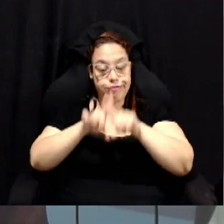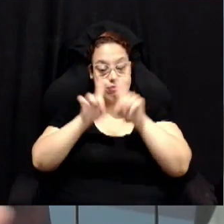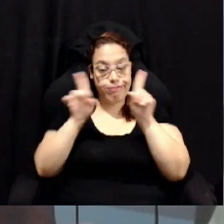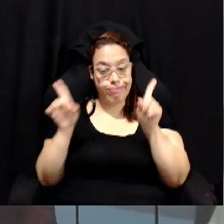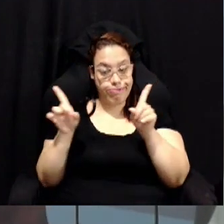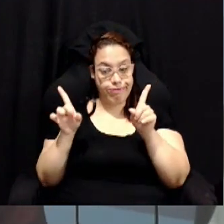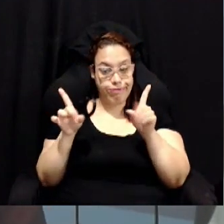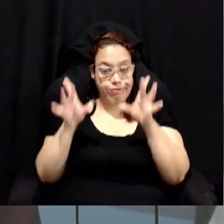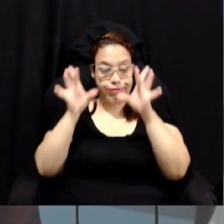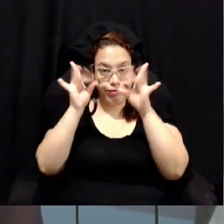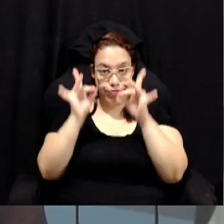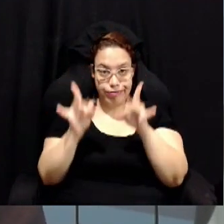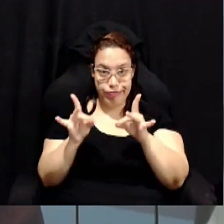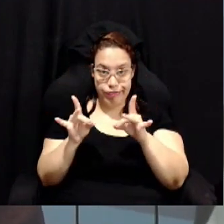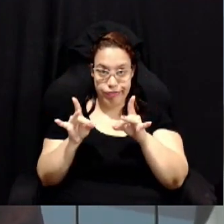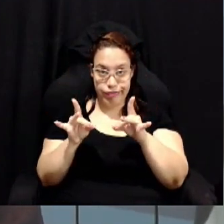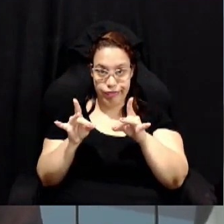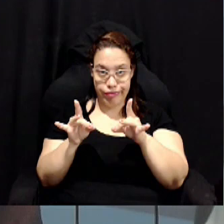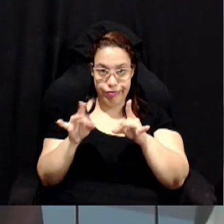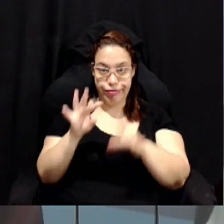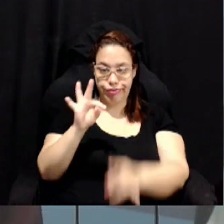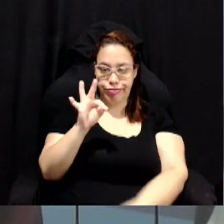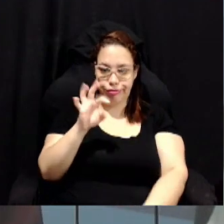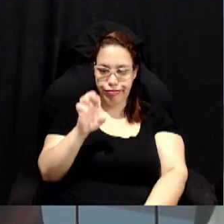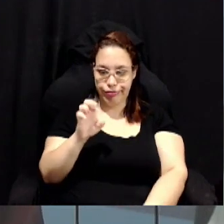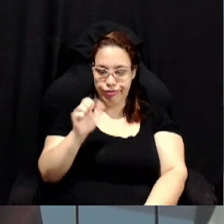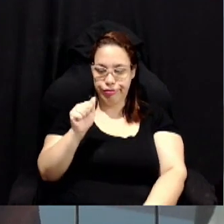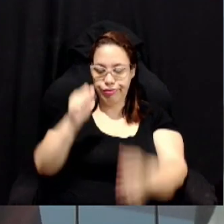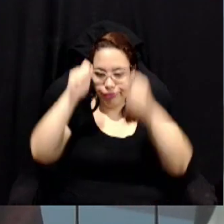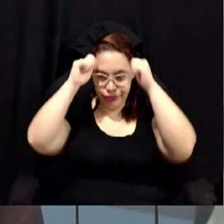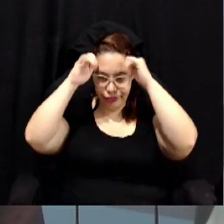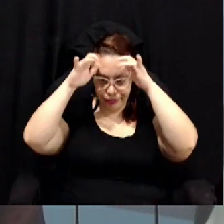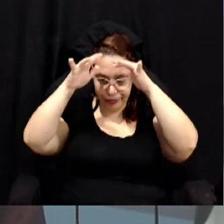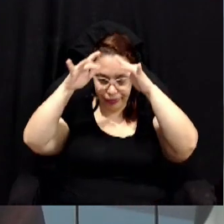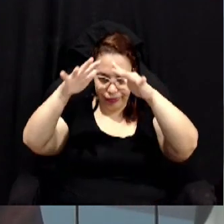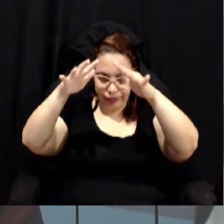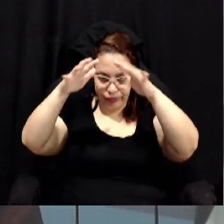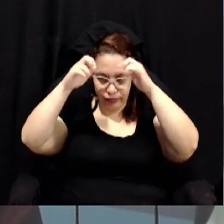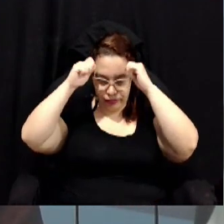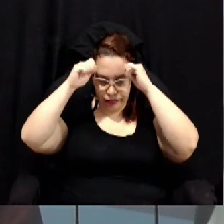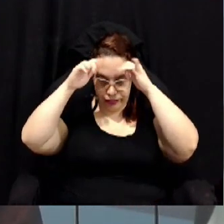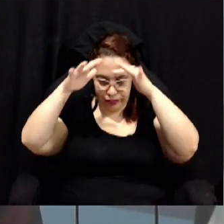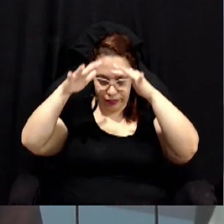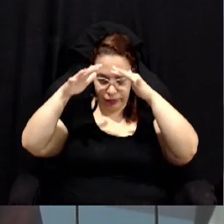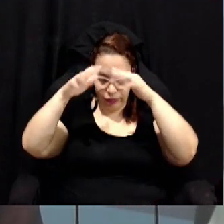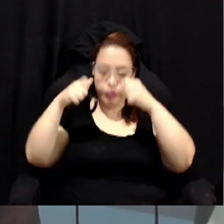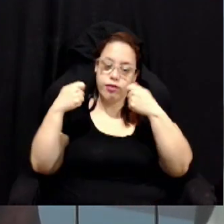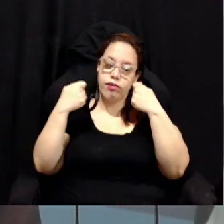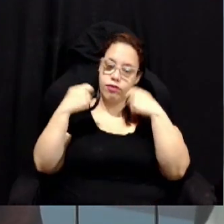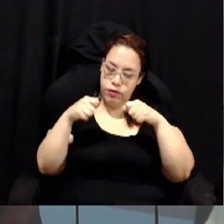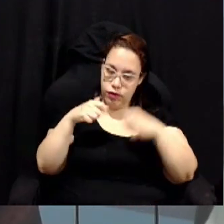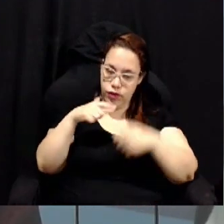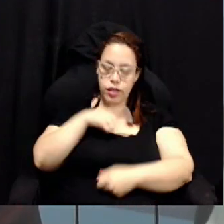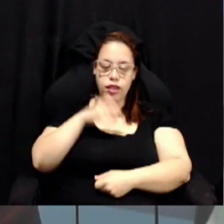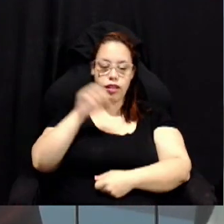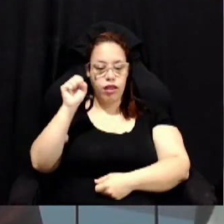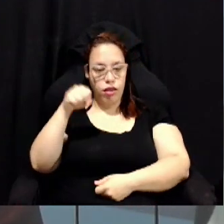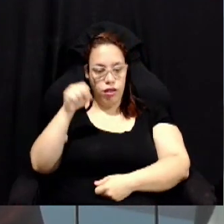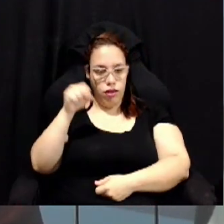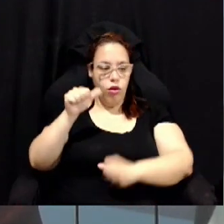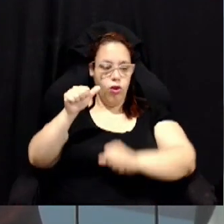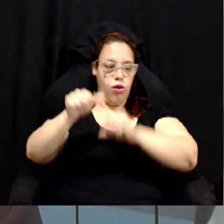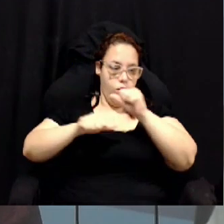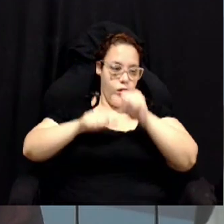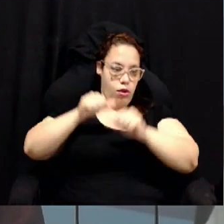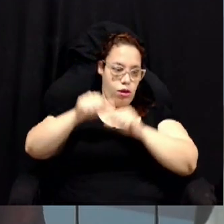especificamente falando sobre a causa aqui, que é o autismo, os espaços públicos deverão ter, sim, uma modificação. Eu acho